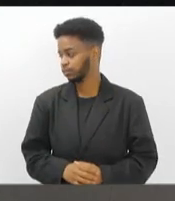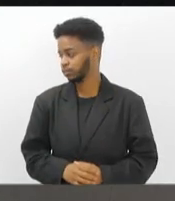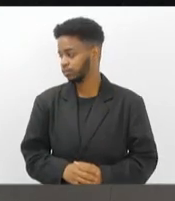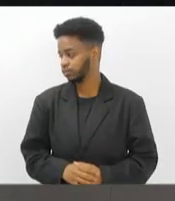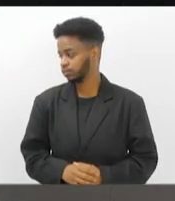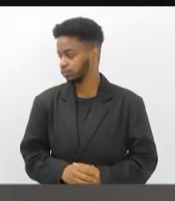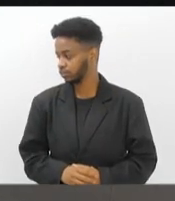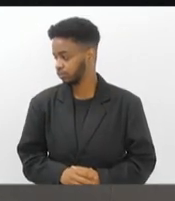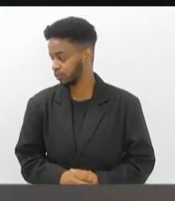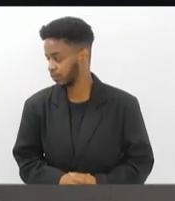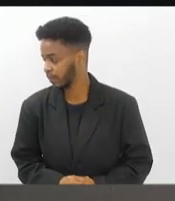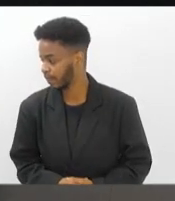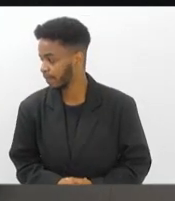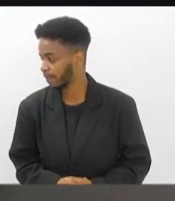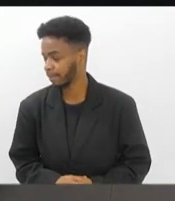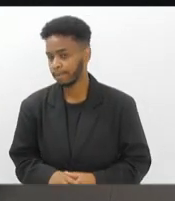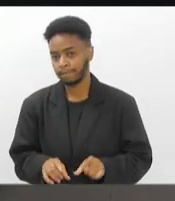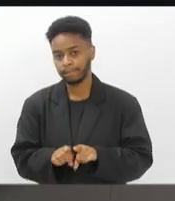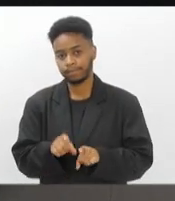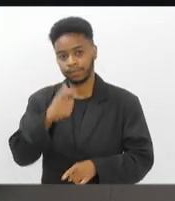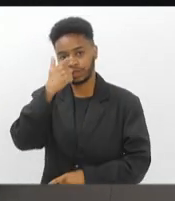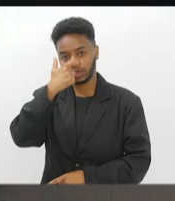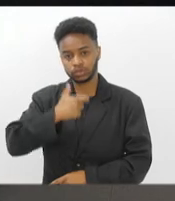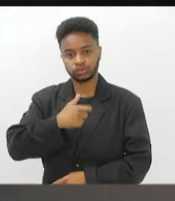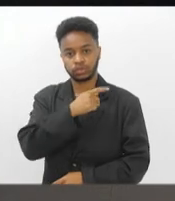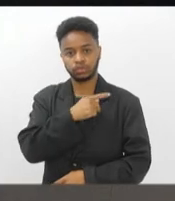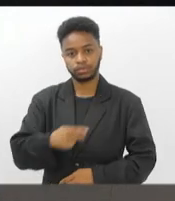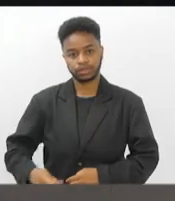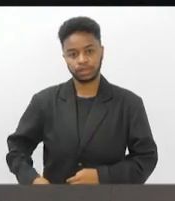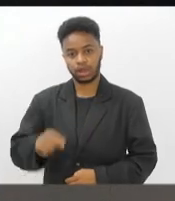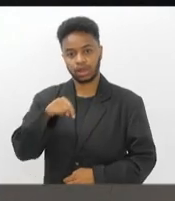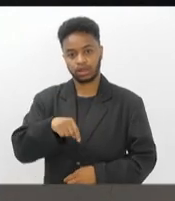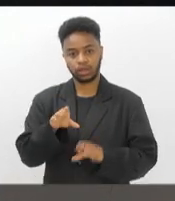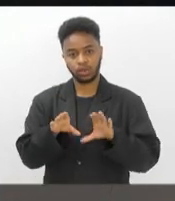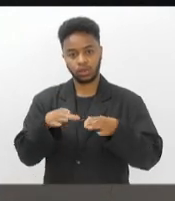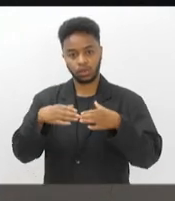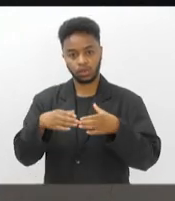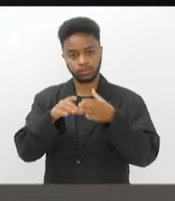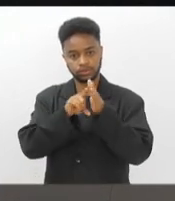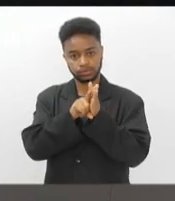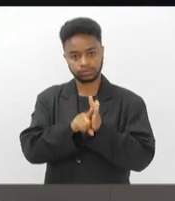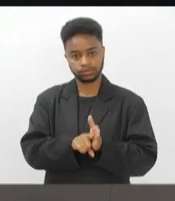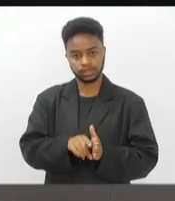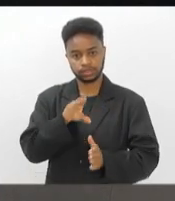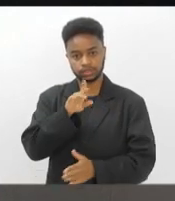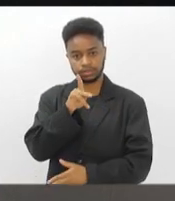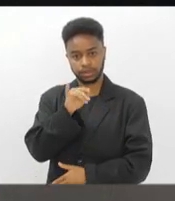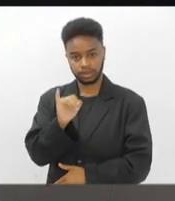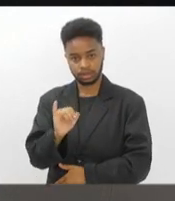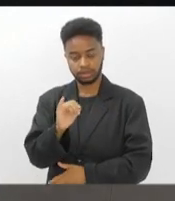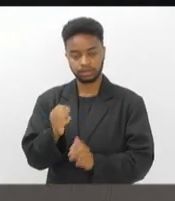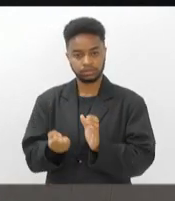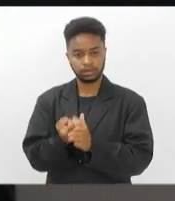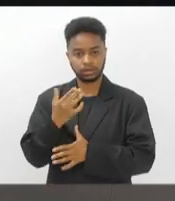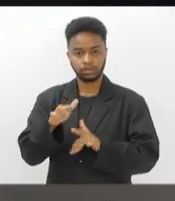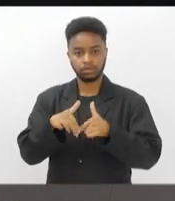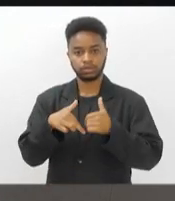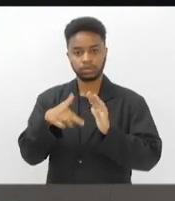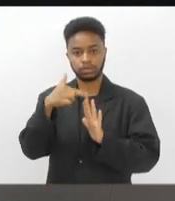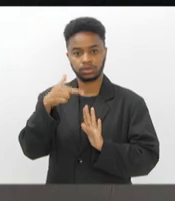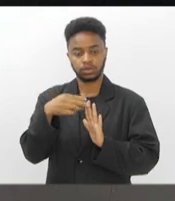condição de Presidente desta comissão parlamentar de inquérito instituída pela resolução